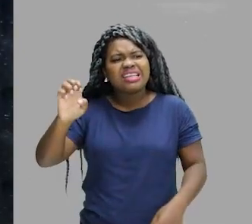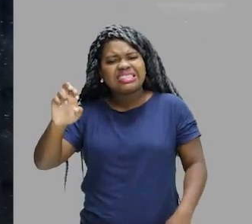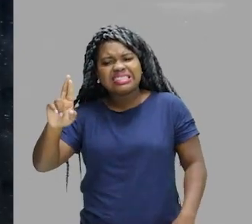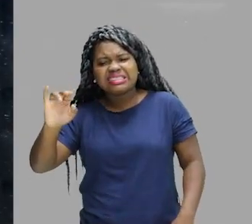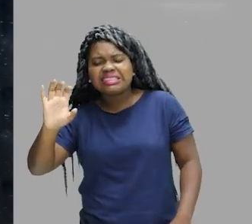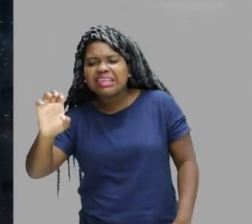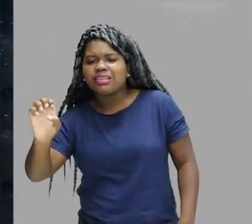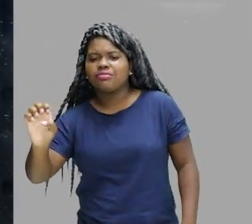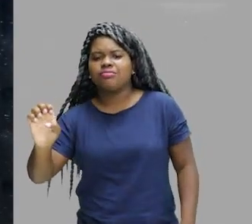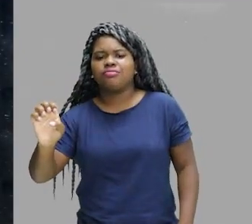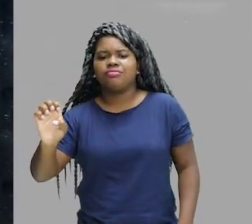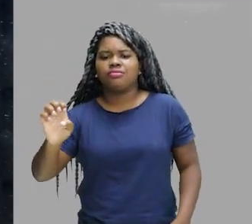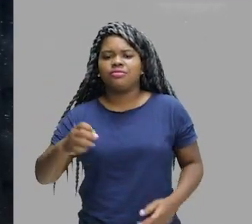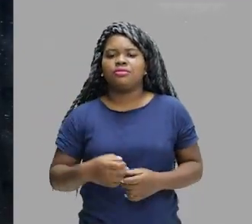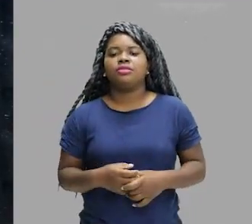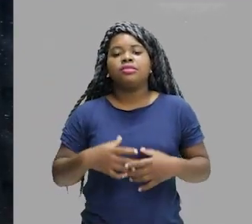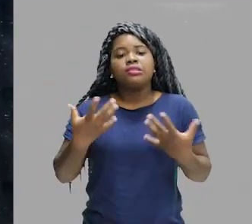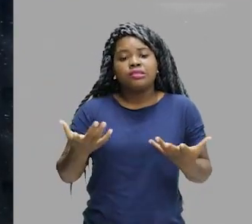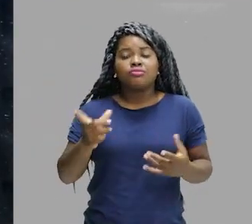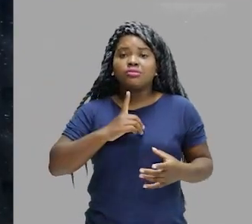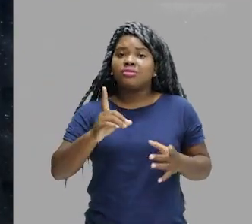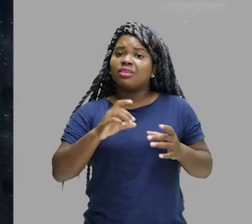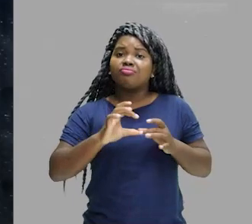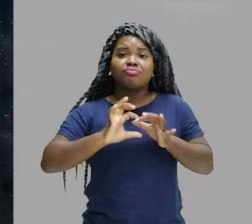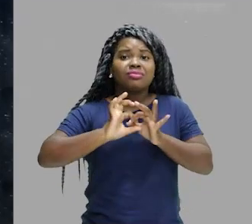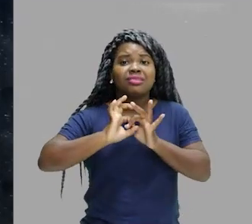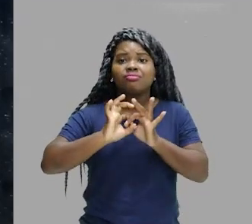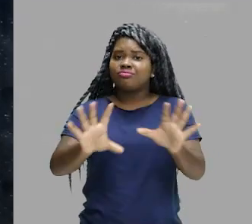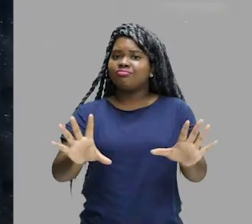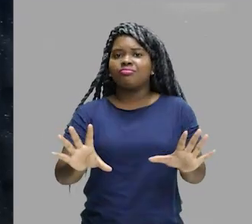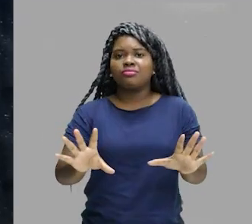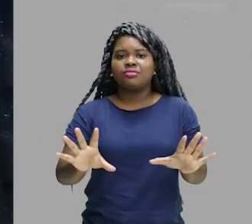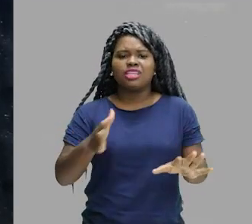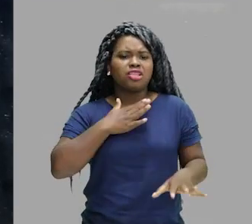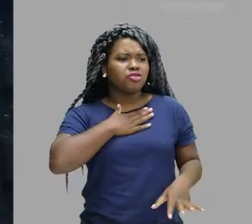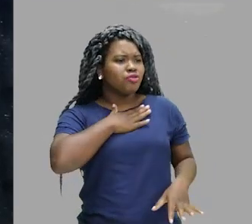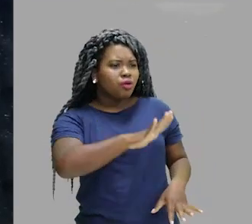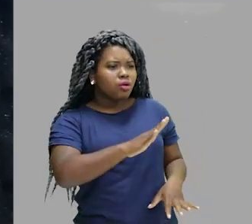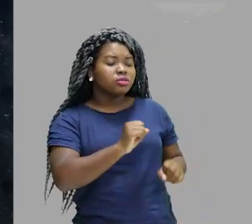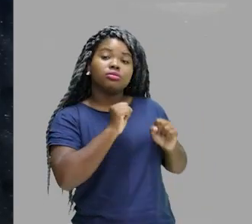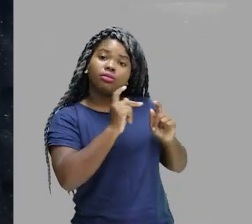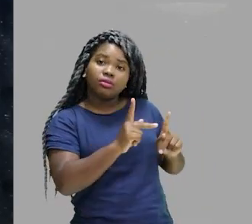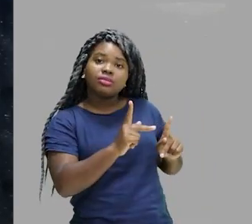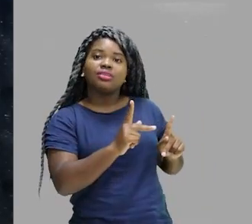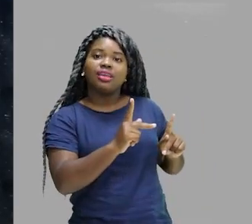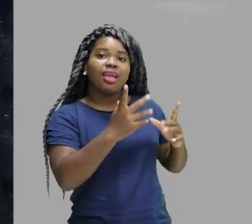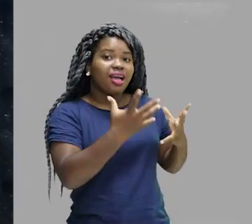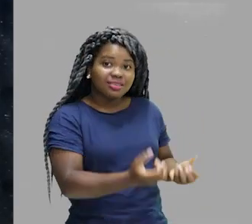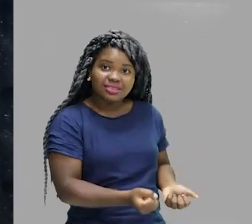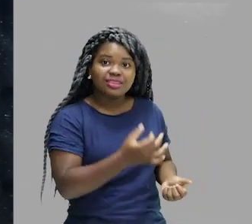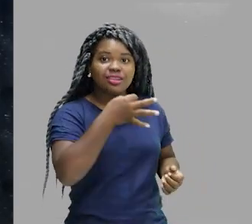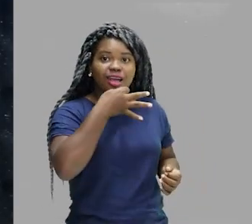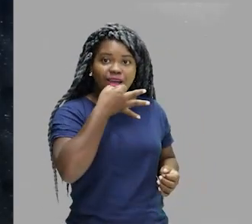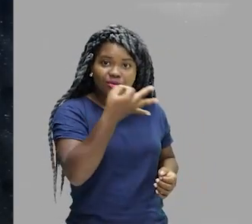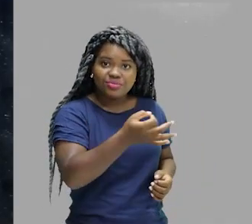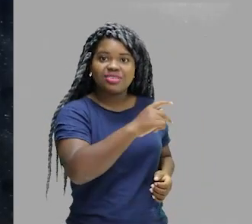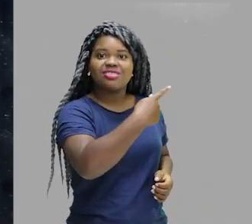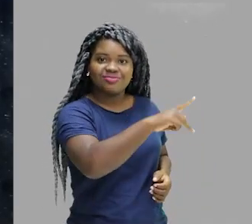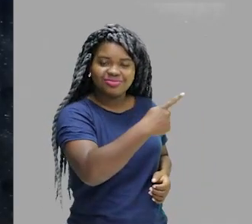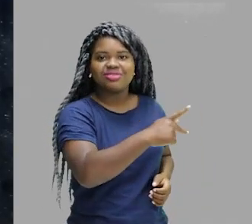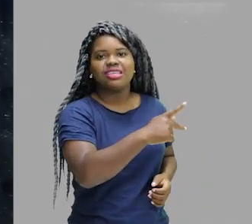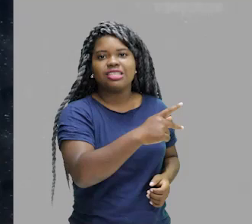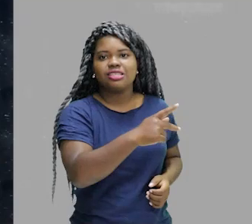Bom, dê direito às pessoas gostarem ou não. Quando você não aceita a sua opinião, isso é uma forma romantizada de você